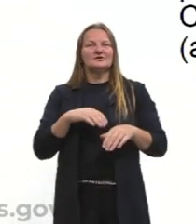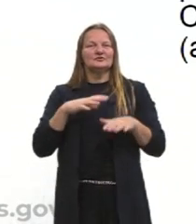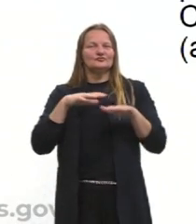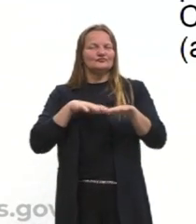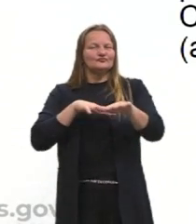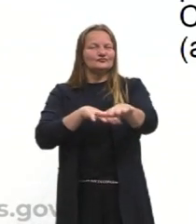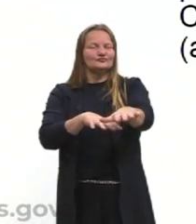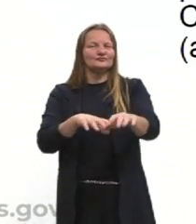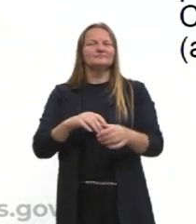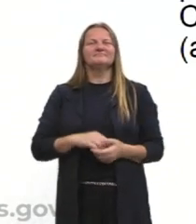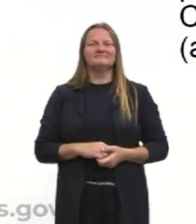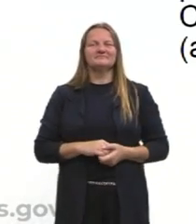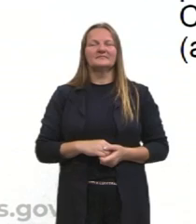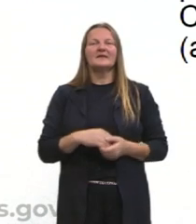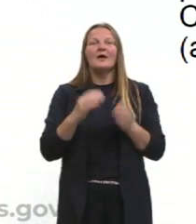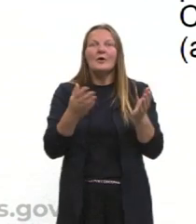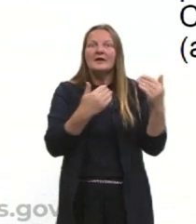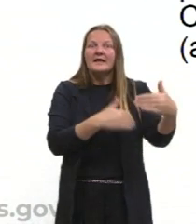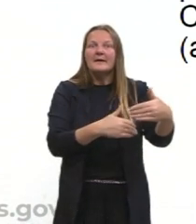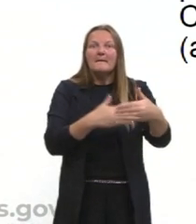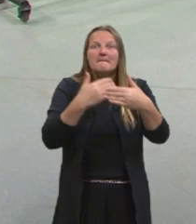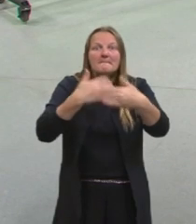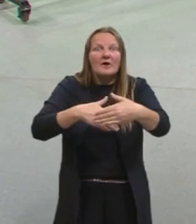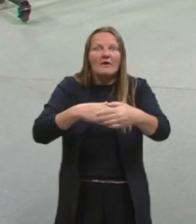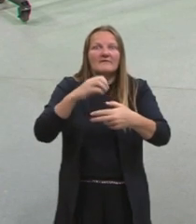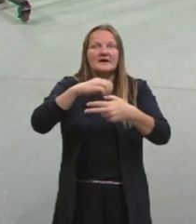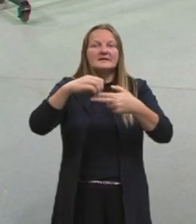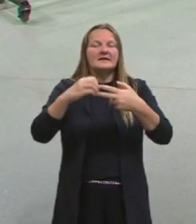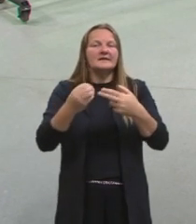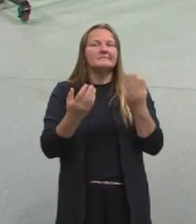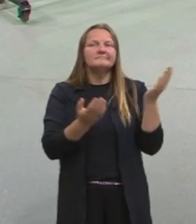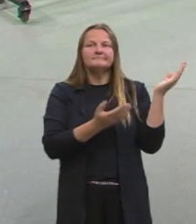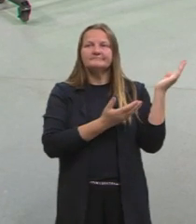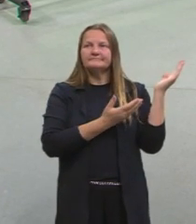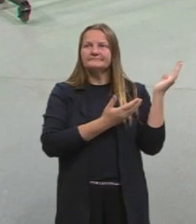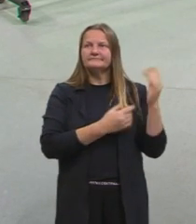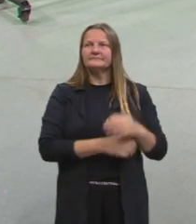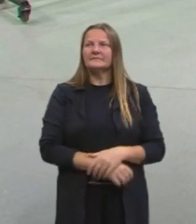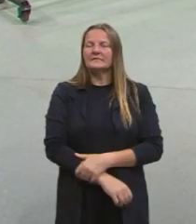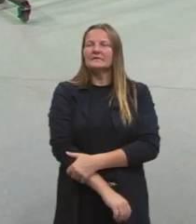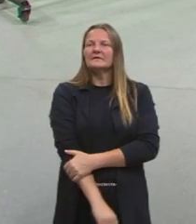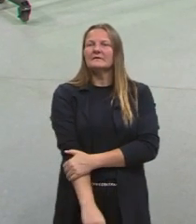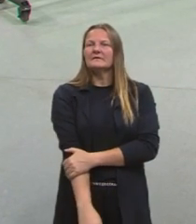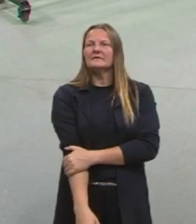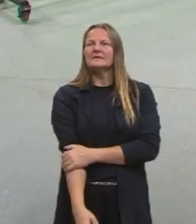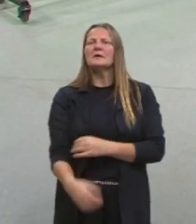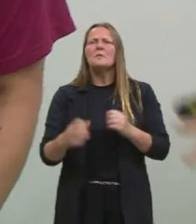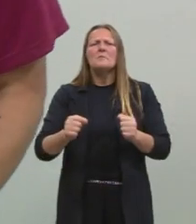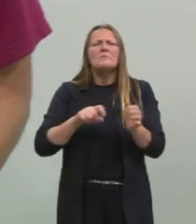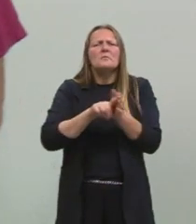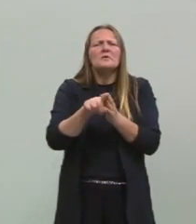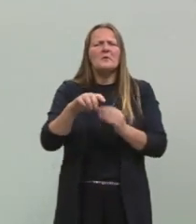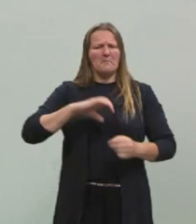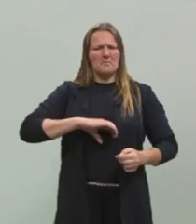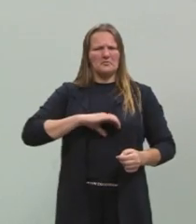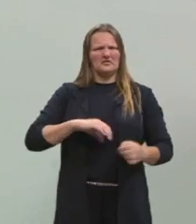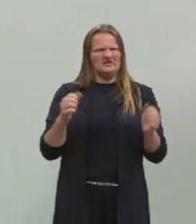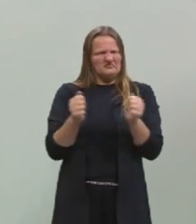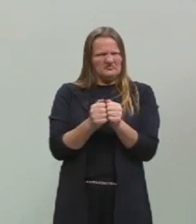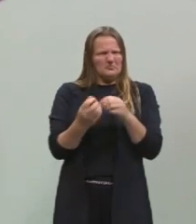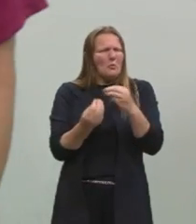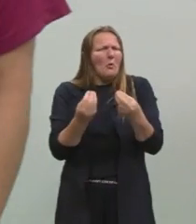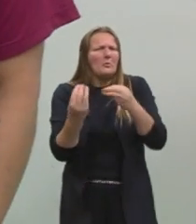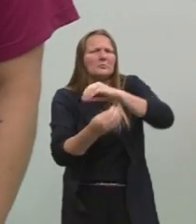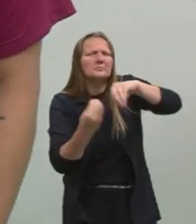vamos para uma questão de ENEM para filona vamos o pessoal pode até ter se perguntando o que que língua portuguesa está fazendo aqui no meio